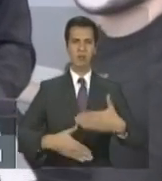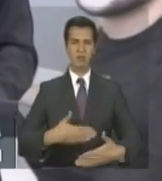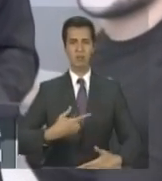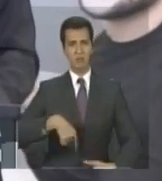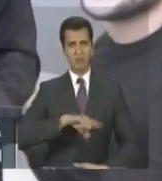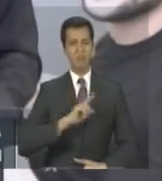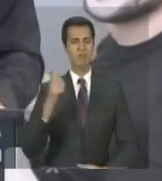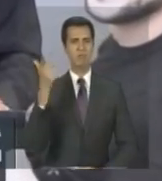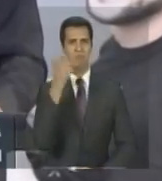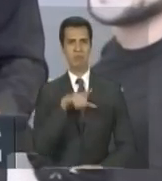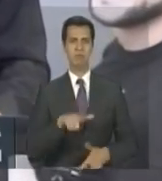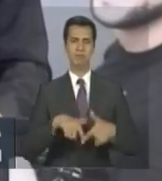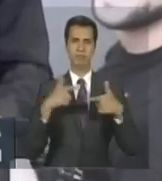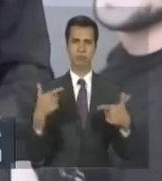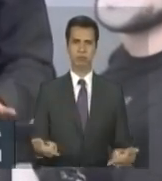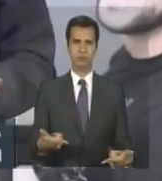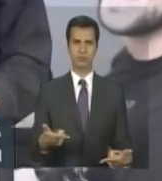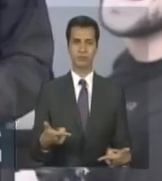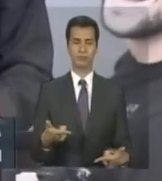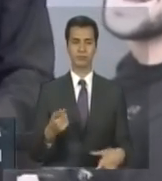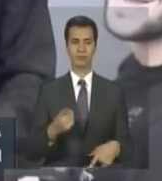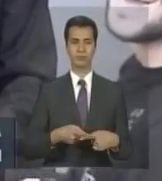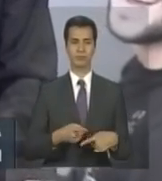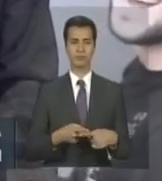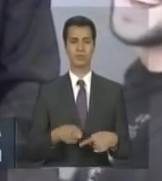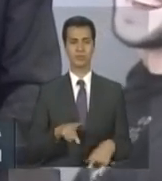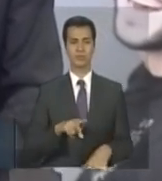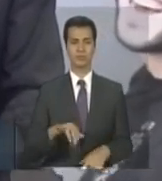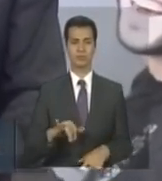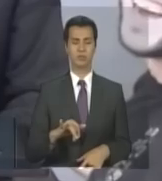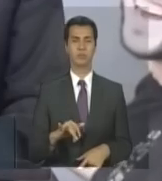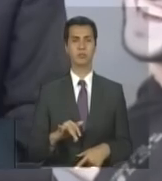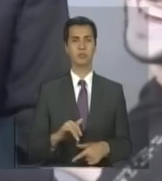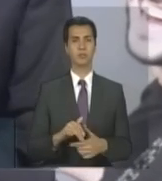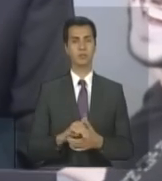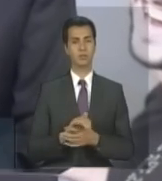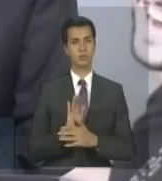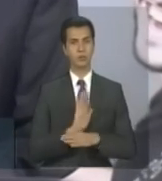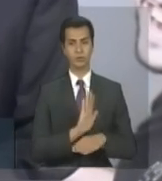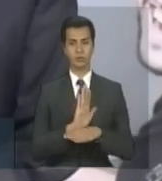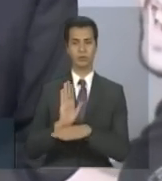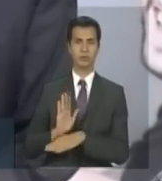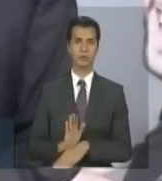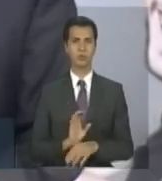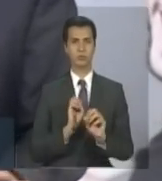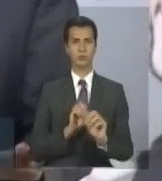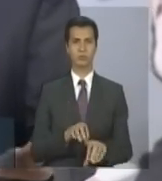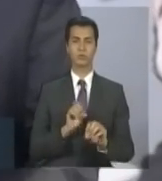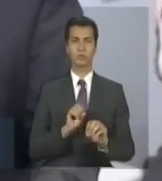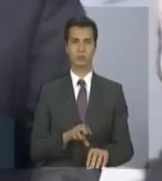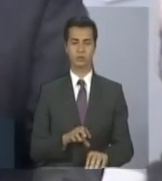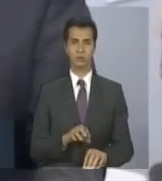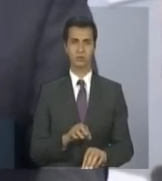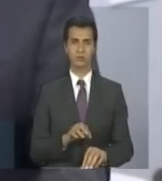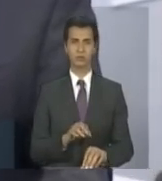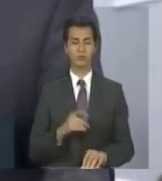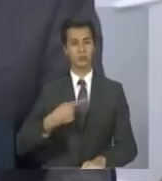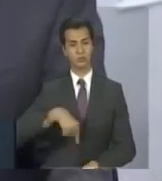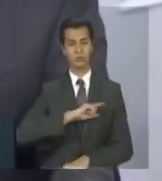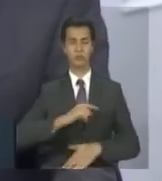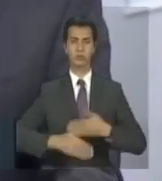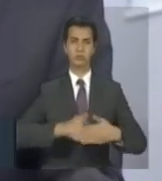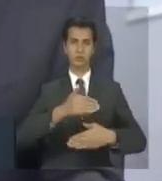os indicadores que vão dar sustentabilidade do ponto de vista educacional para o nosso